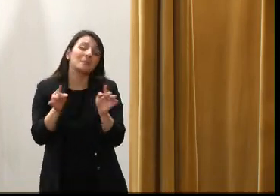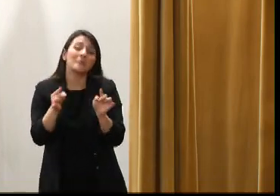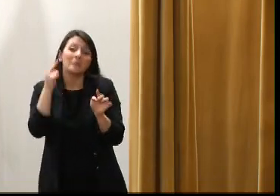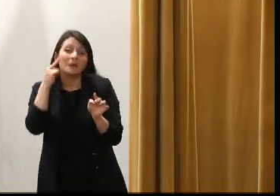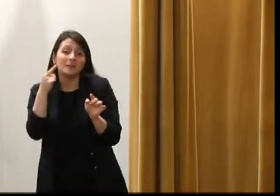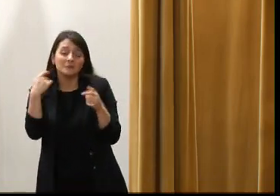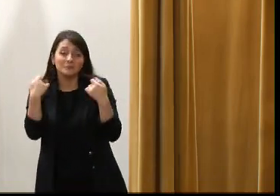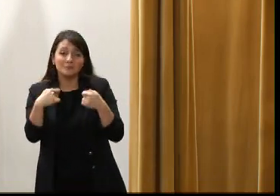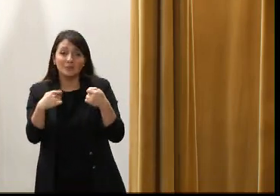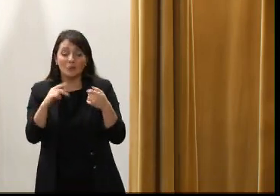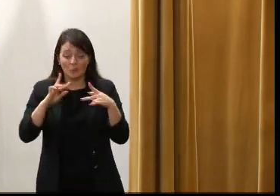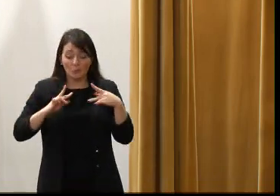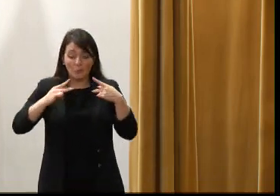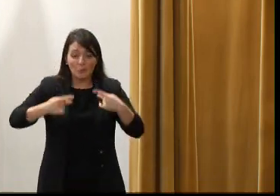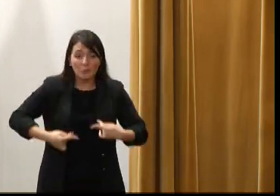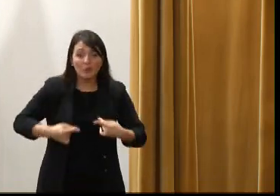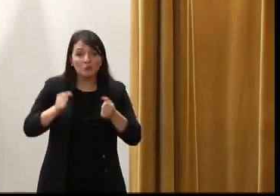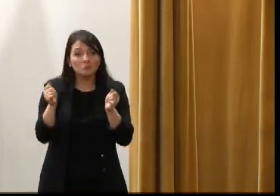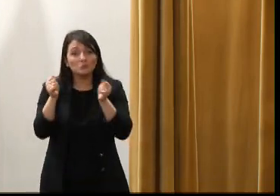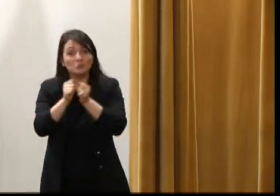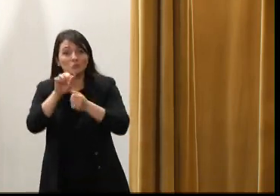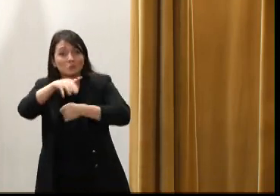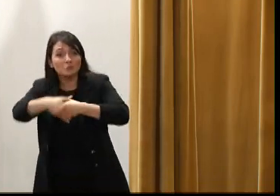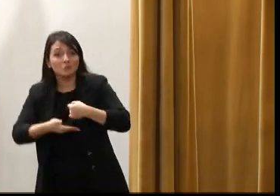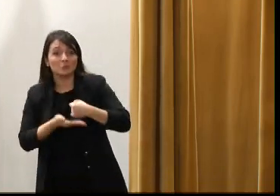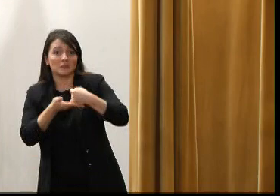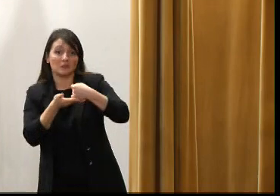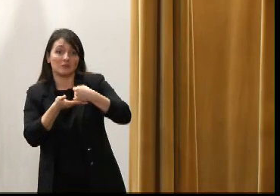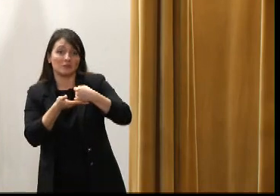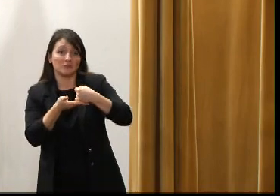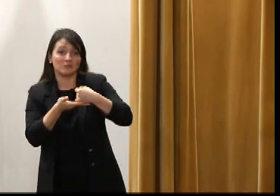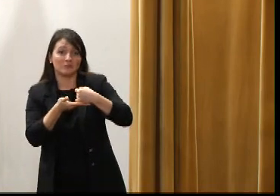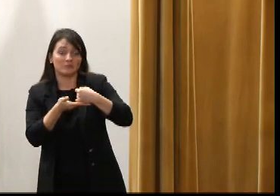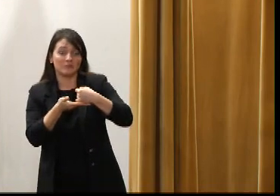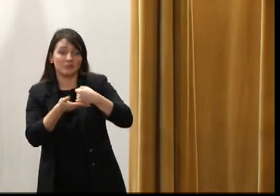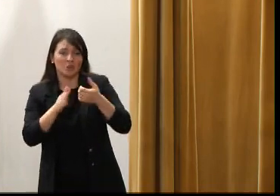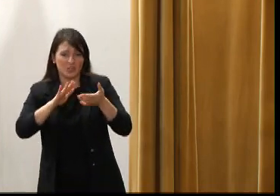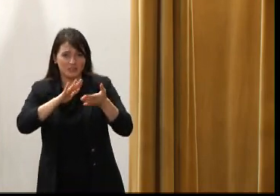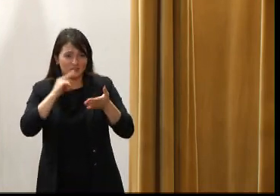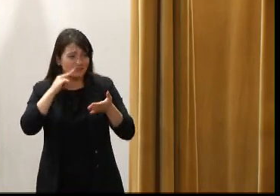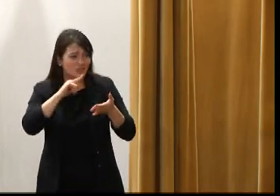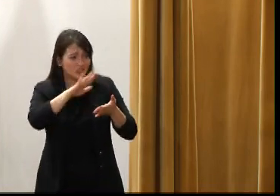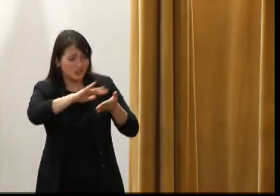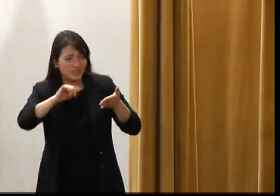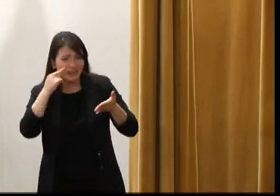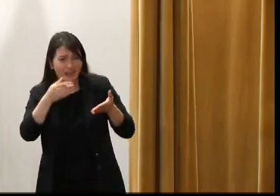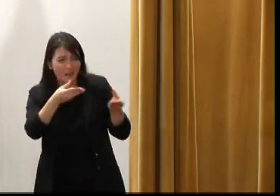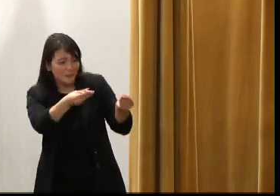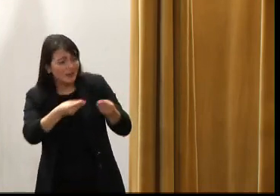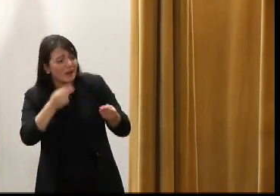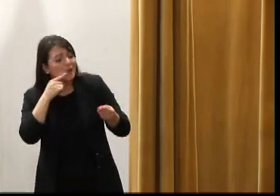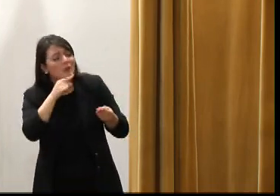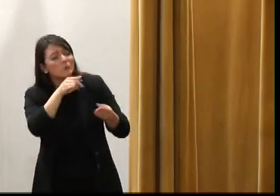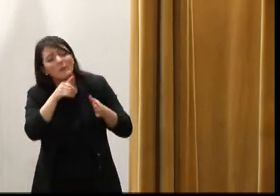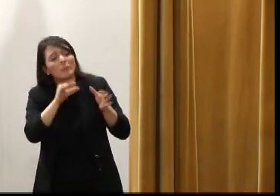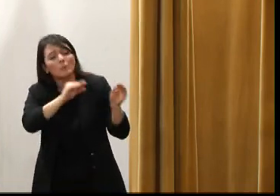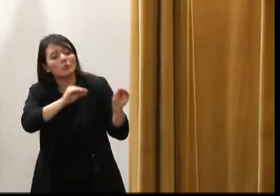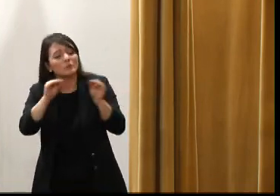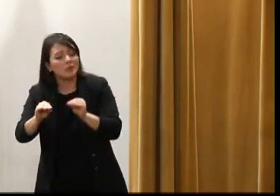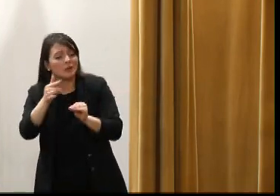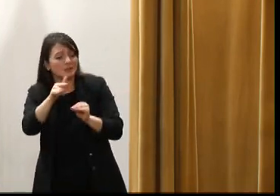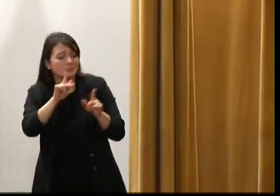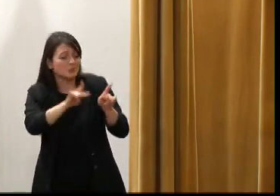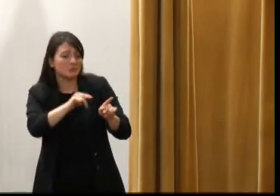conviver o ser humano com a sustentabilidade. Nós não vamos tirar aquelas pessoas dali. Eu me lembro que até 2004, por exemplo, a primeira ilha